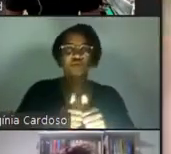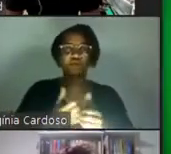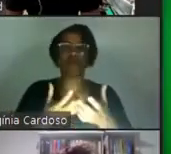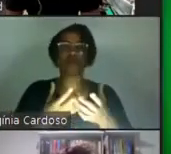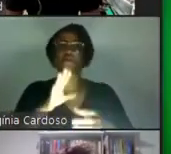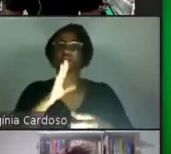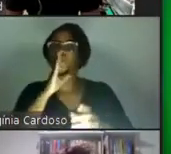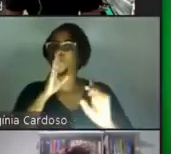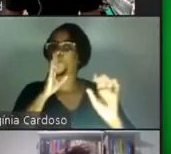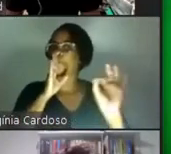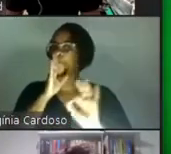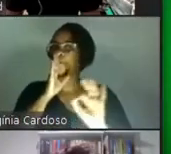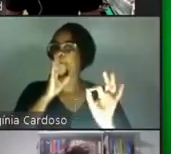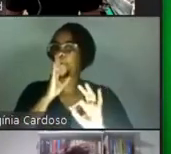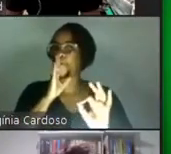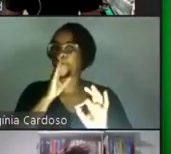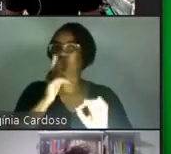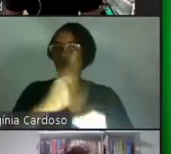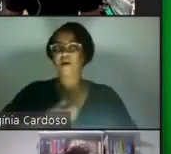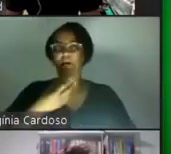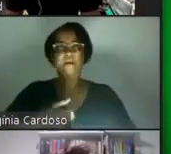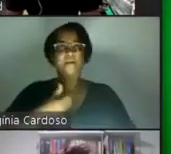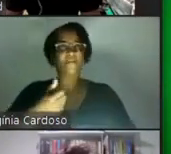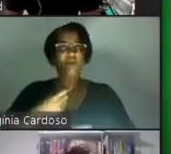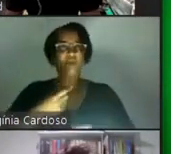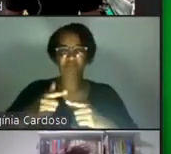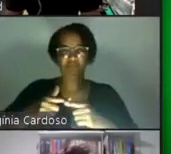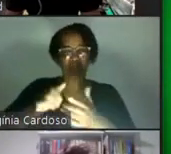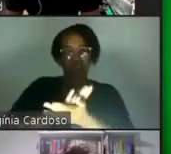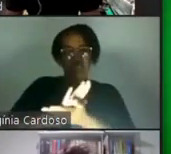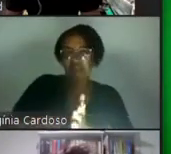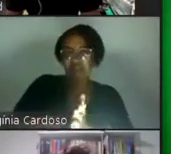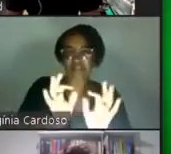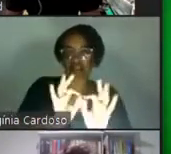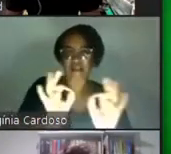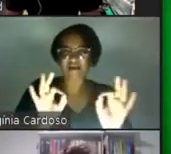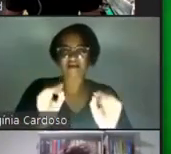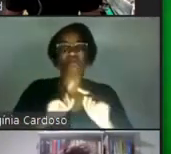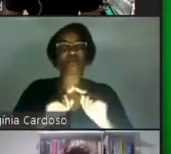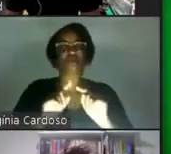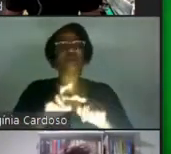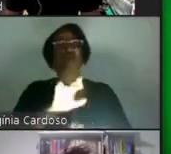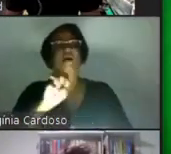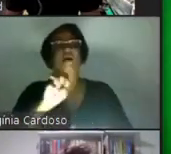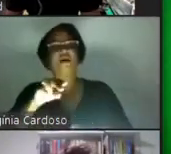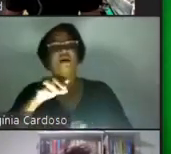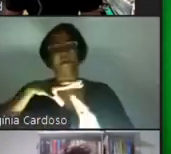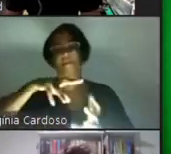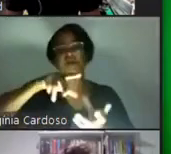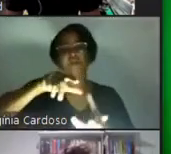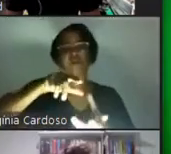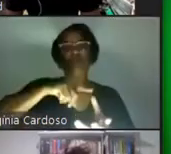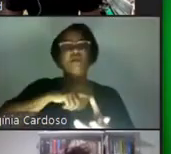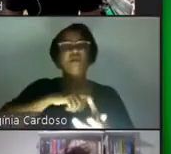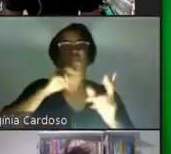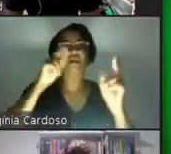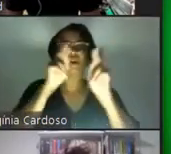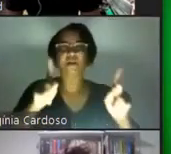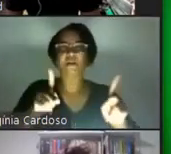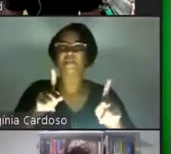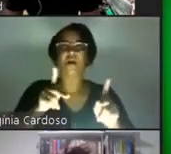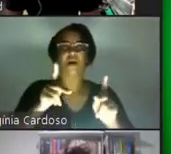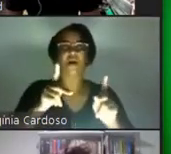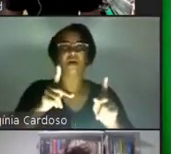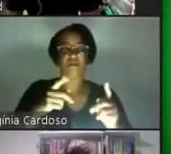não atropeço que essa poesia abala, pois ela tem a rima da nossa terra, querendo a paz sem que se precise a guerra. Quem tiver